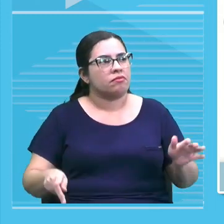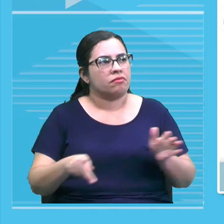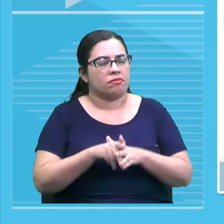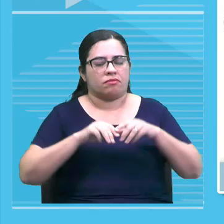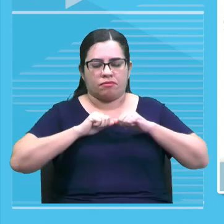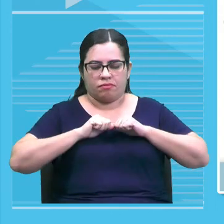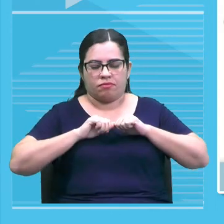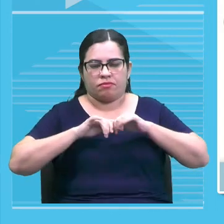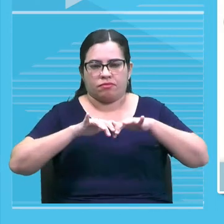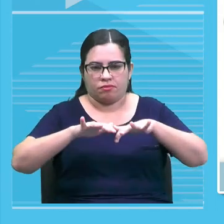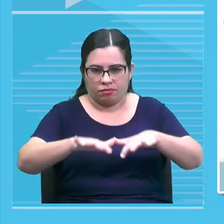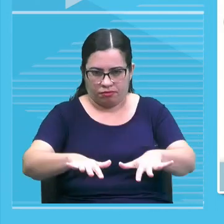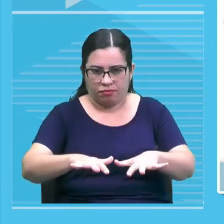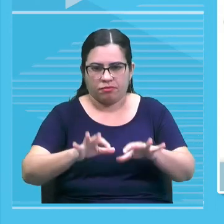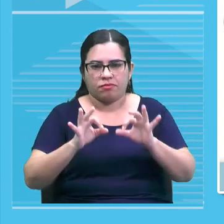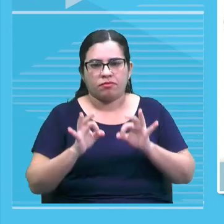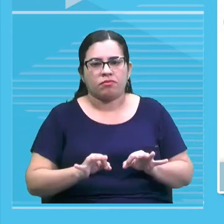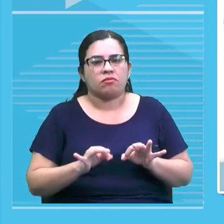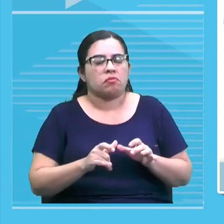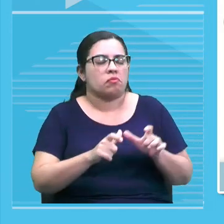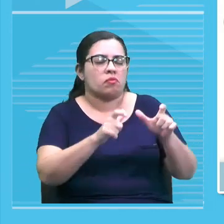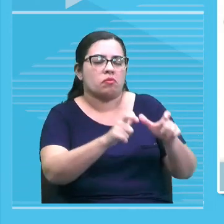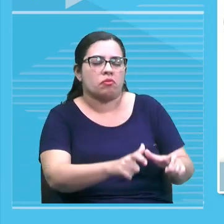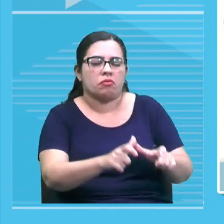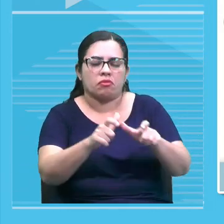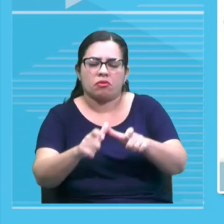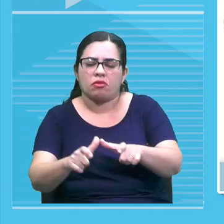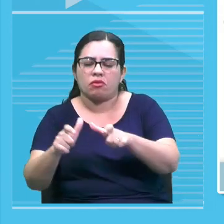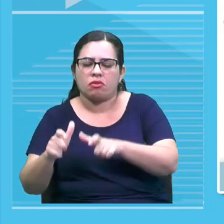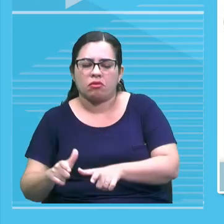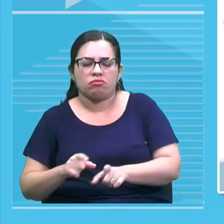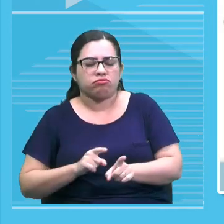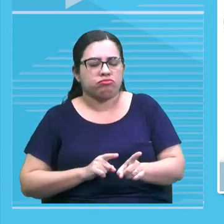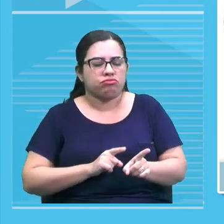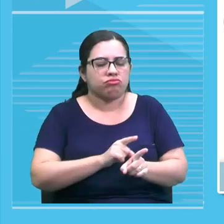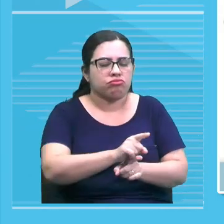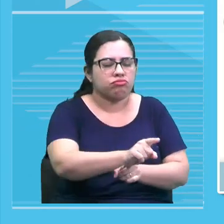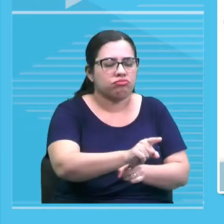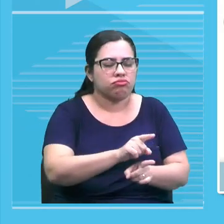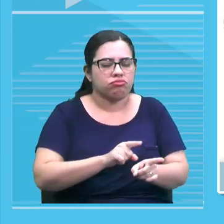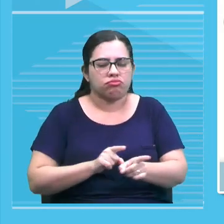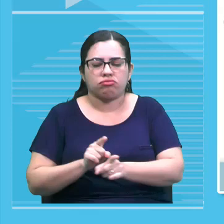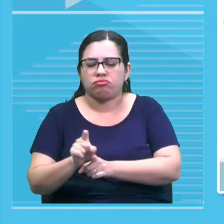ou seja para onde ela está se deslocando